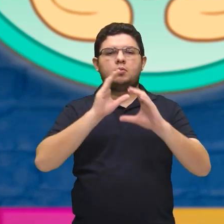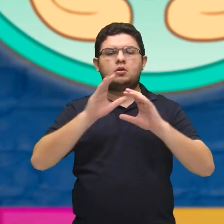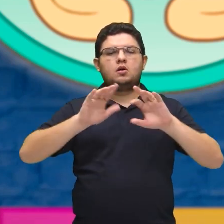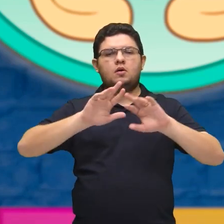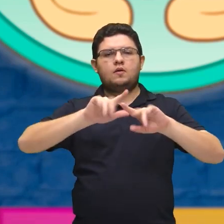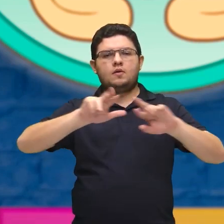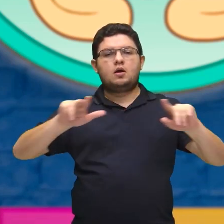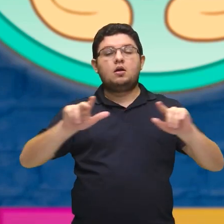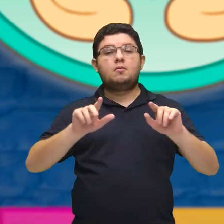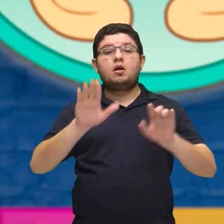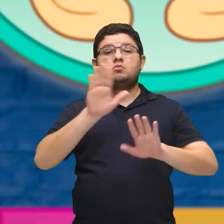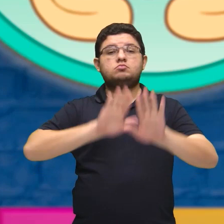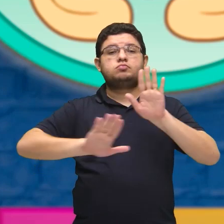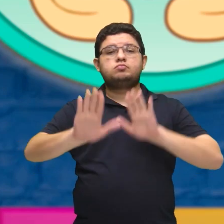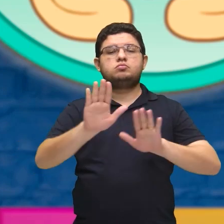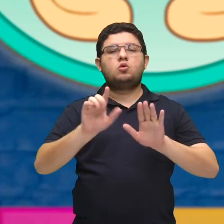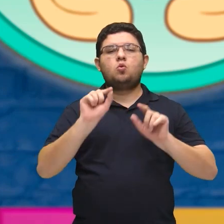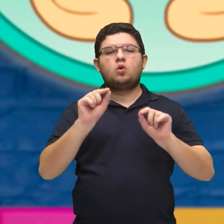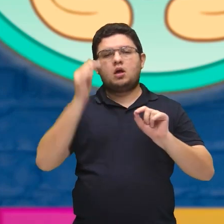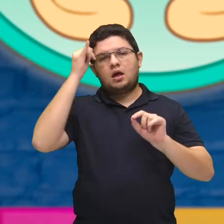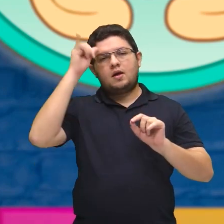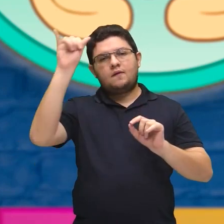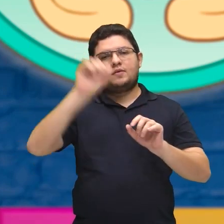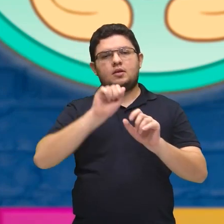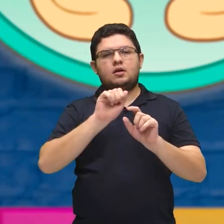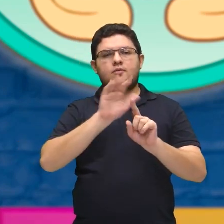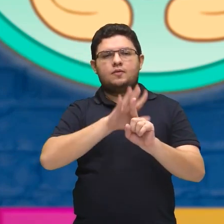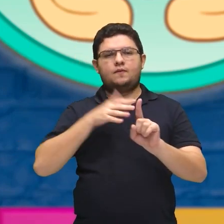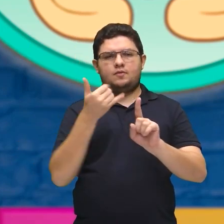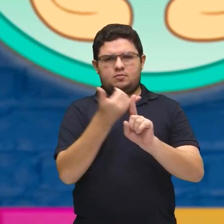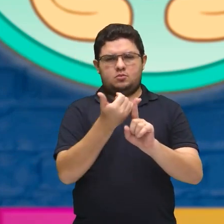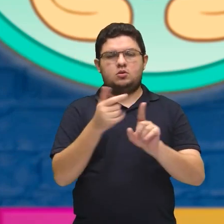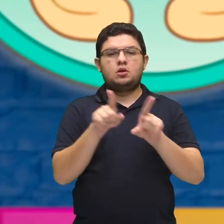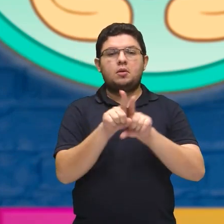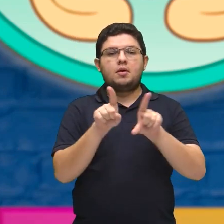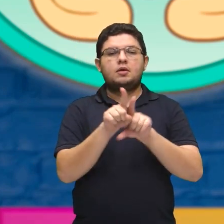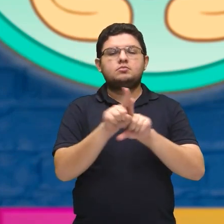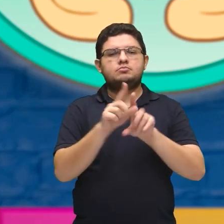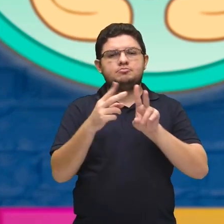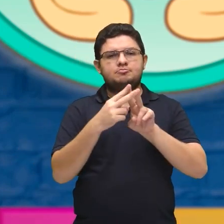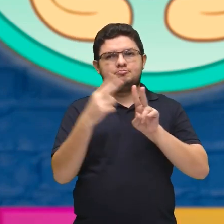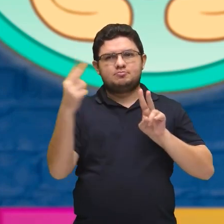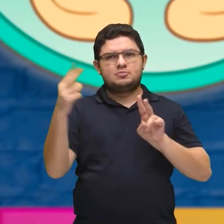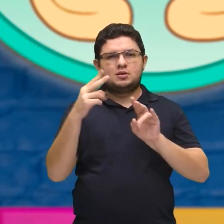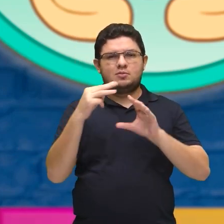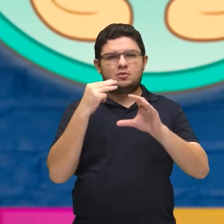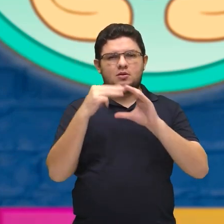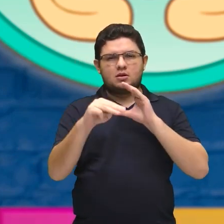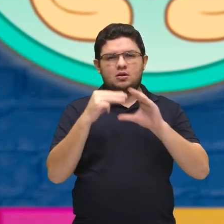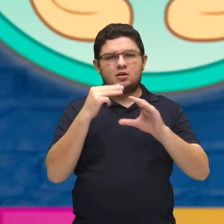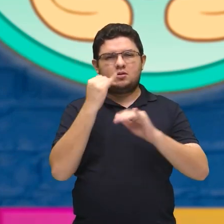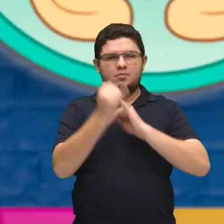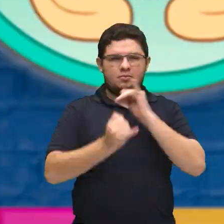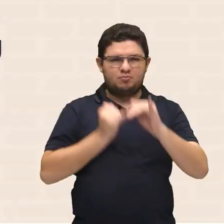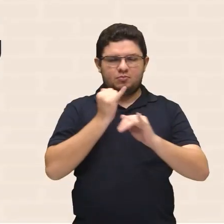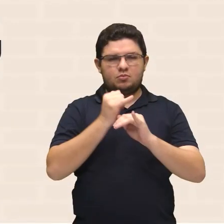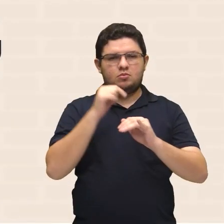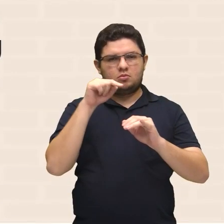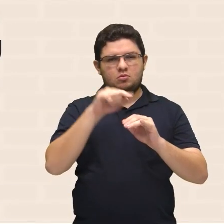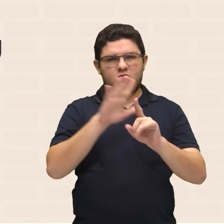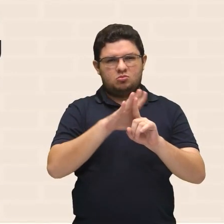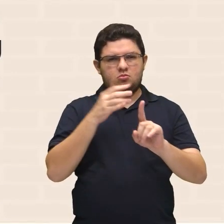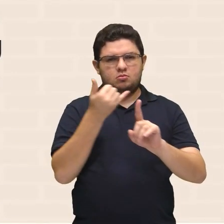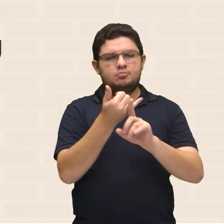da prevenção do bullying, tá bom? Bullying que gera também cyberbullying, tá bom? Então, algumas campanhas podem ser